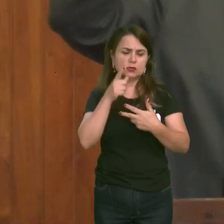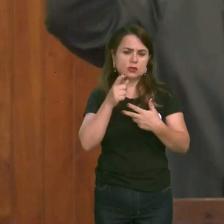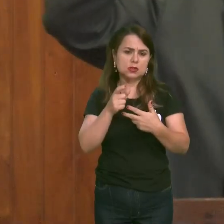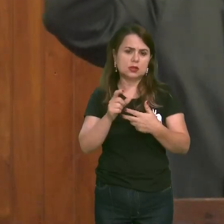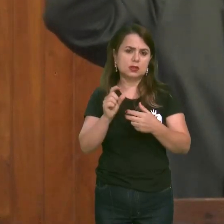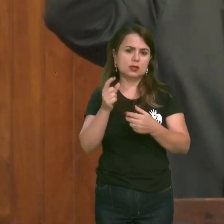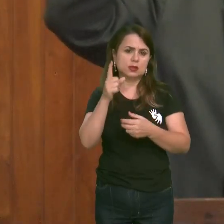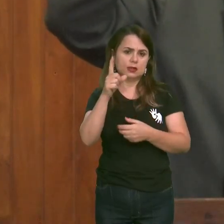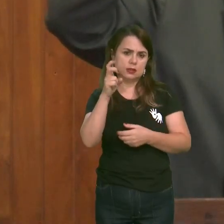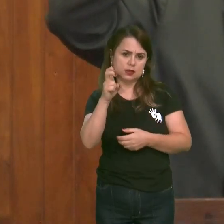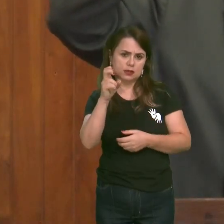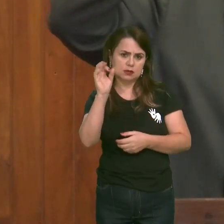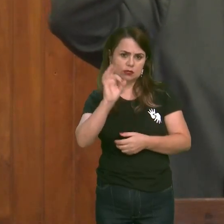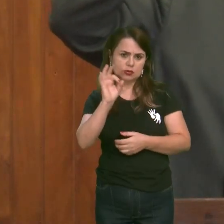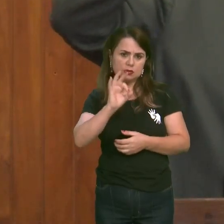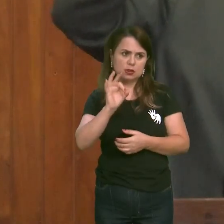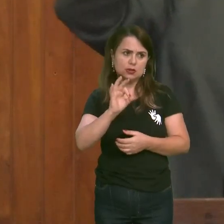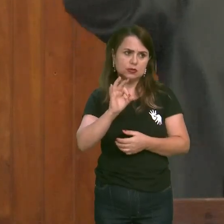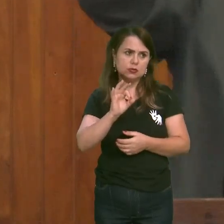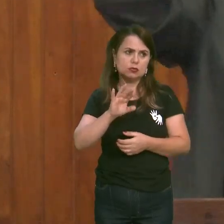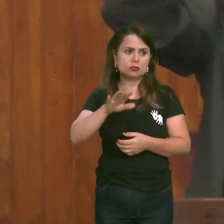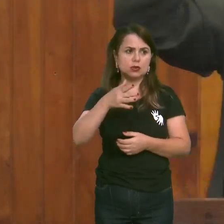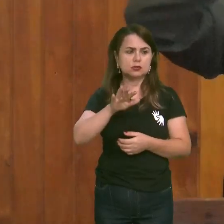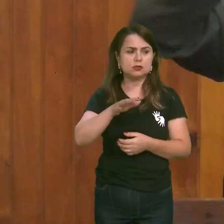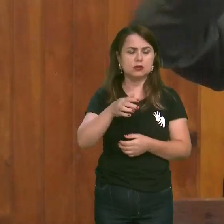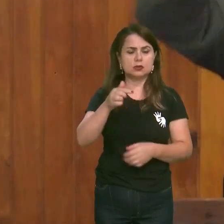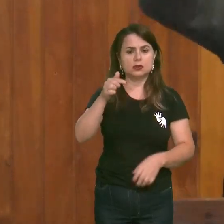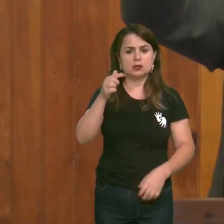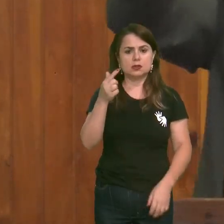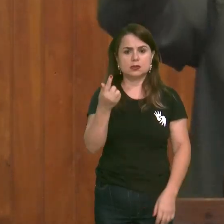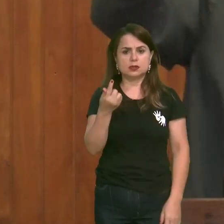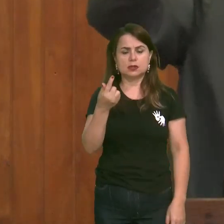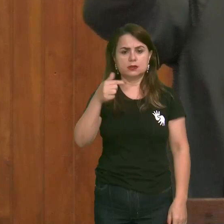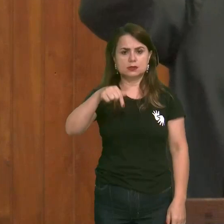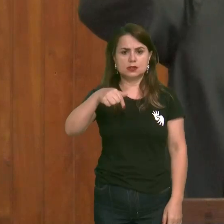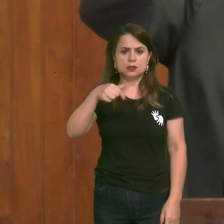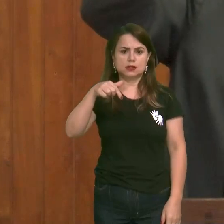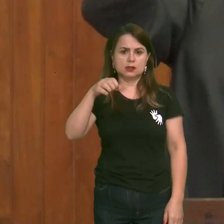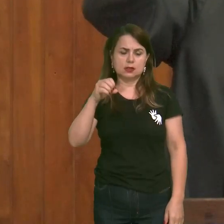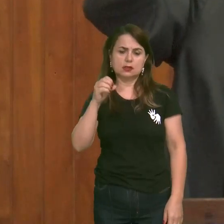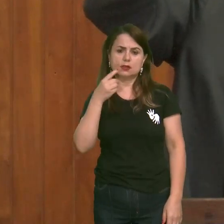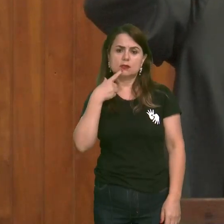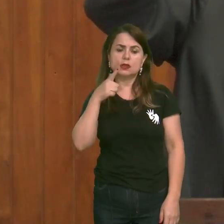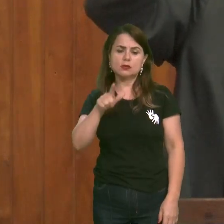15% que vai dar aproximadamente 170 milhões